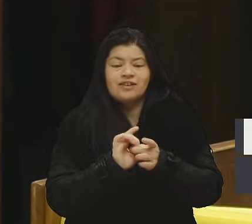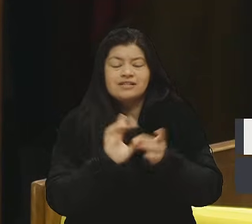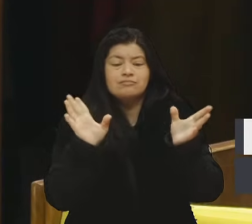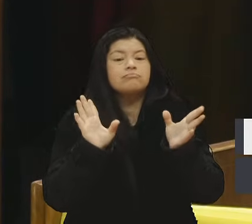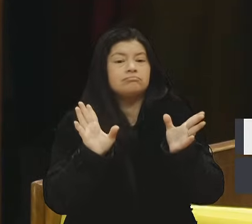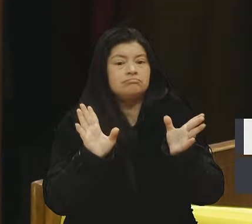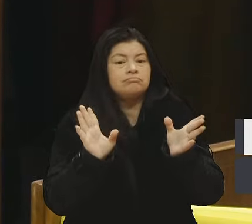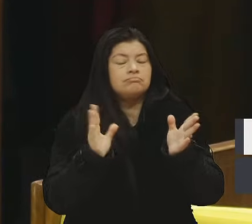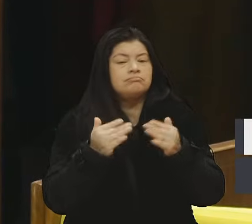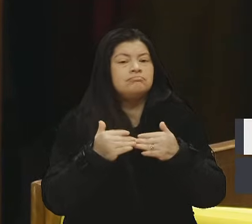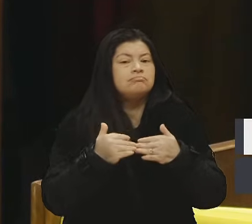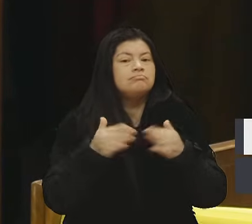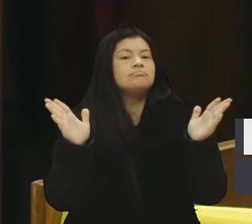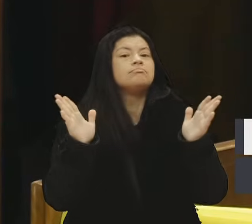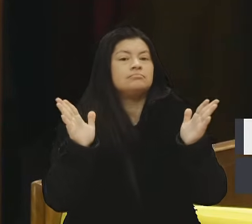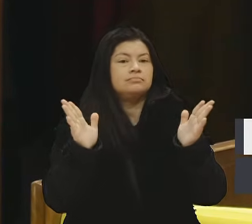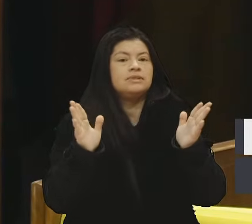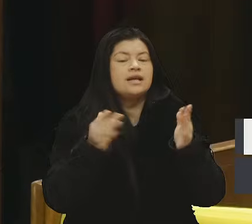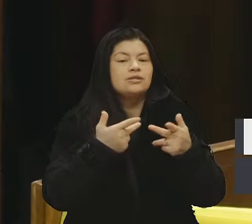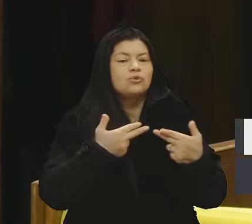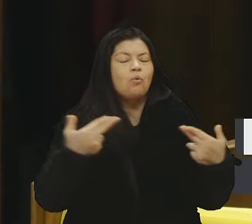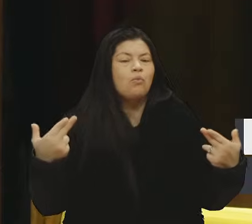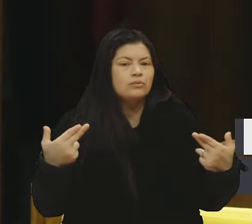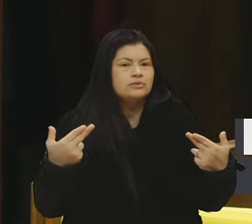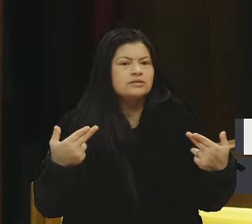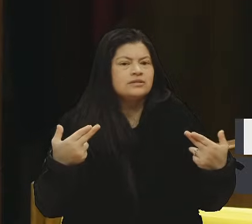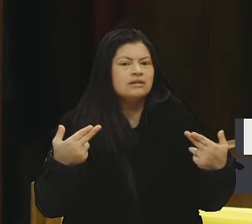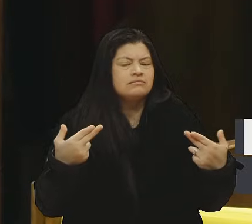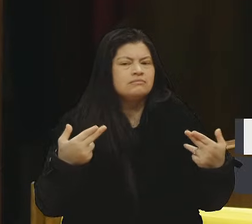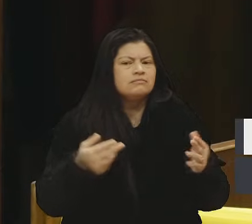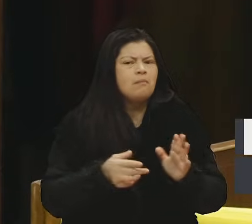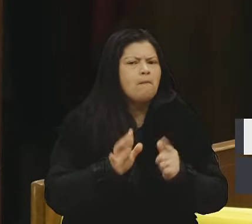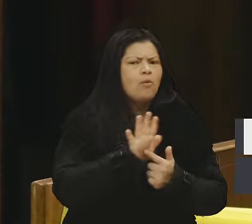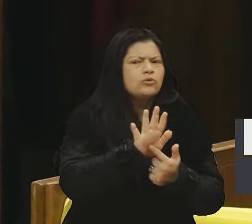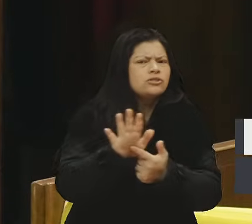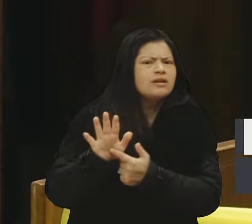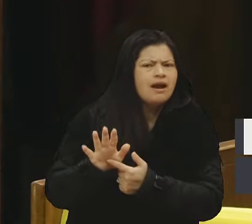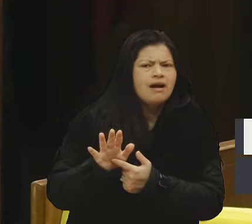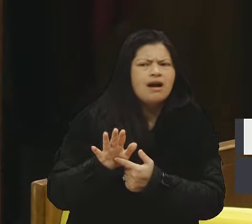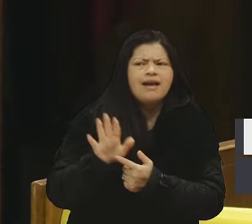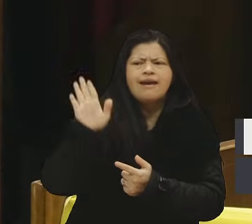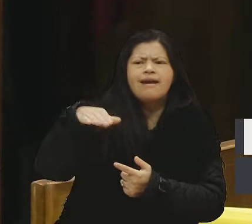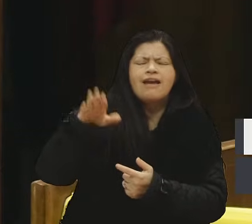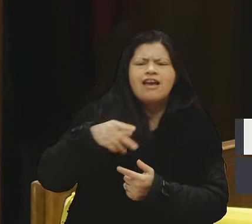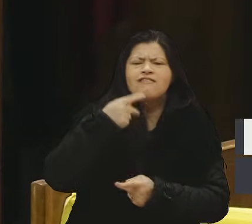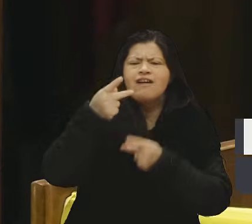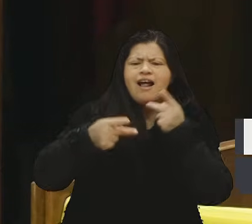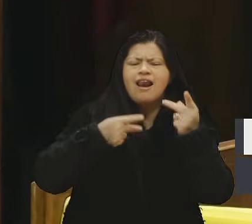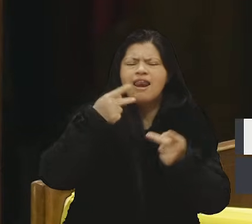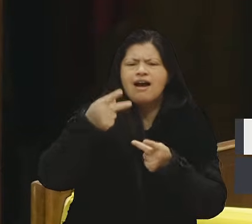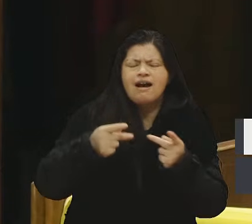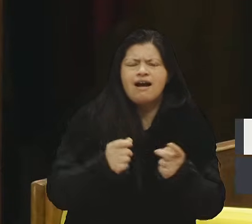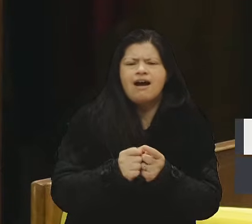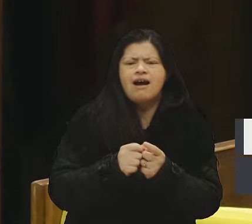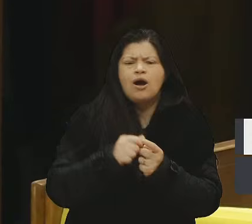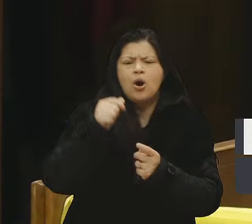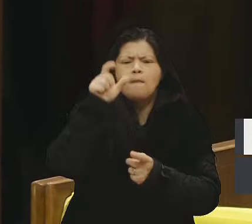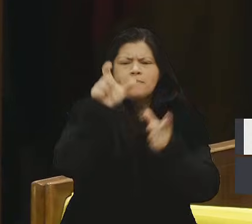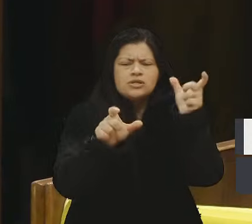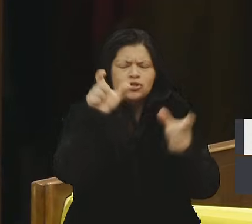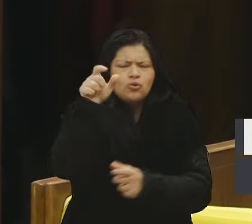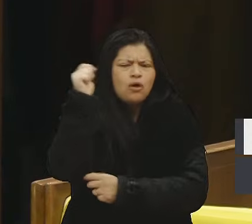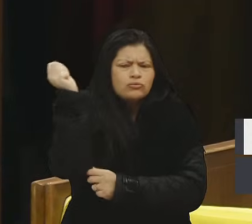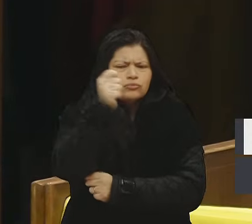que ainda forem ser atacados vão dizer, pô, vamos falar com aqueles caras do Rio Grande do Sul lá que eles descobriram o caminho. É